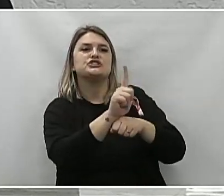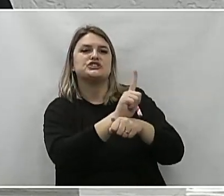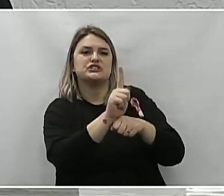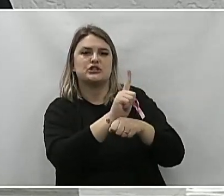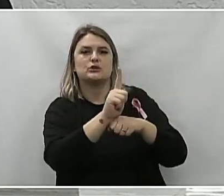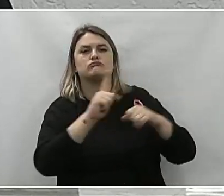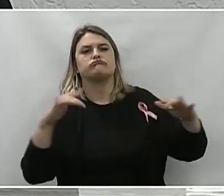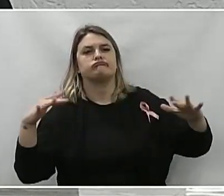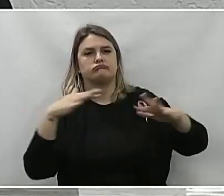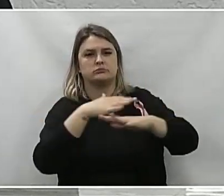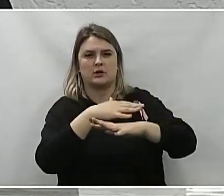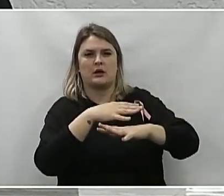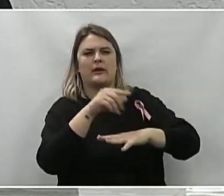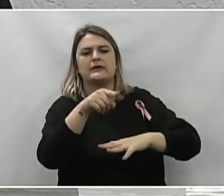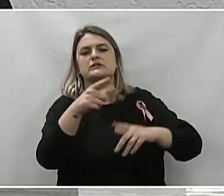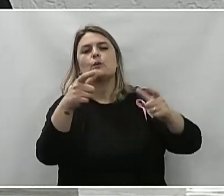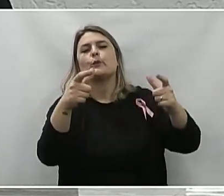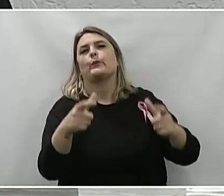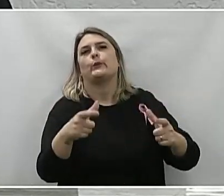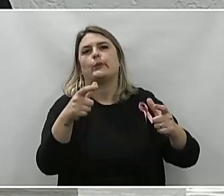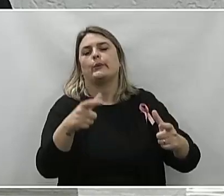como áreas